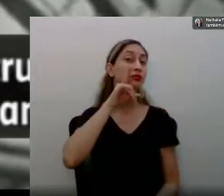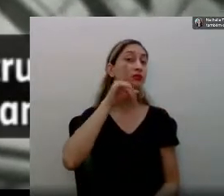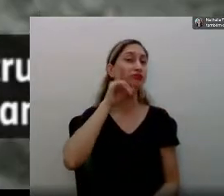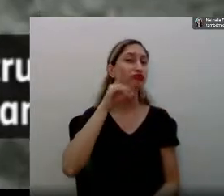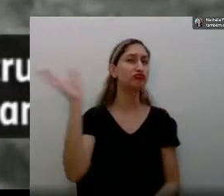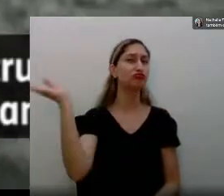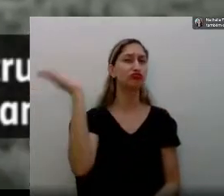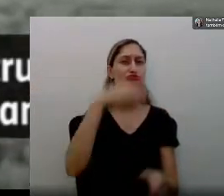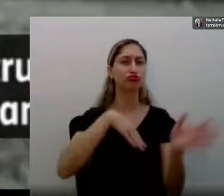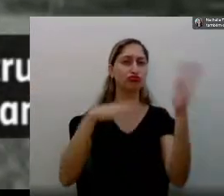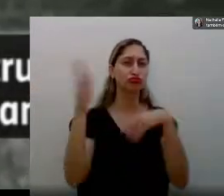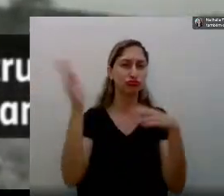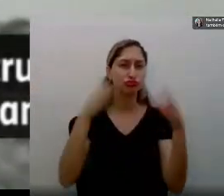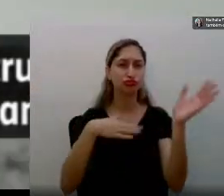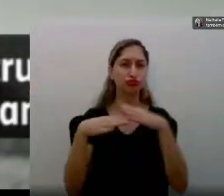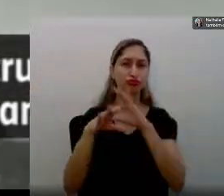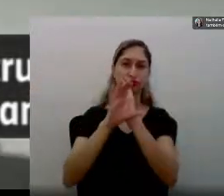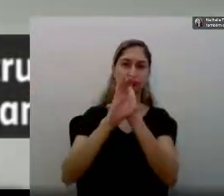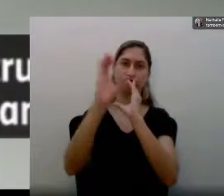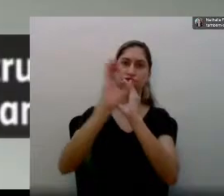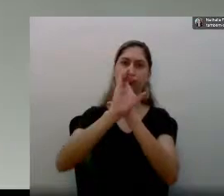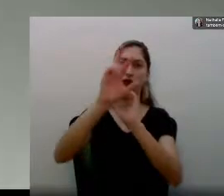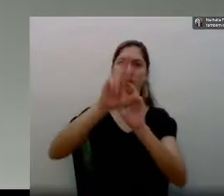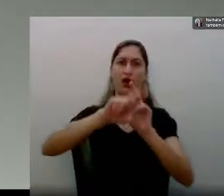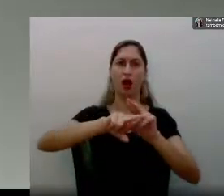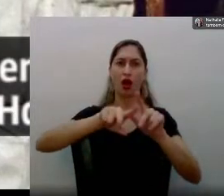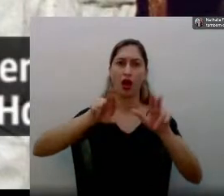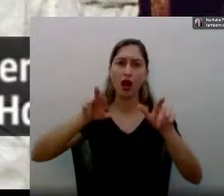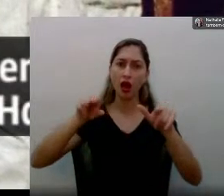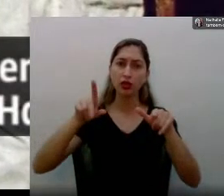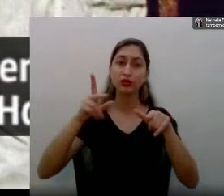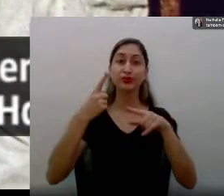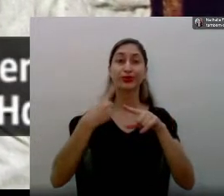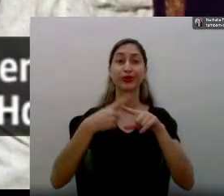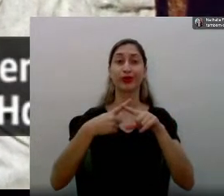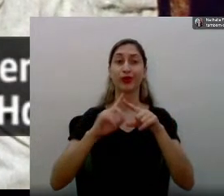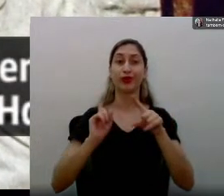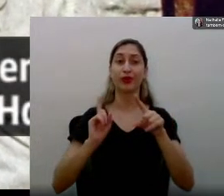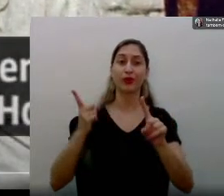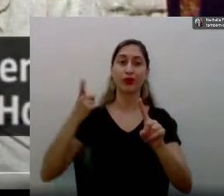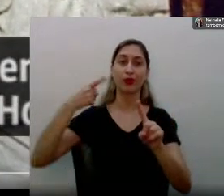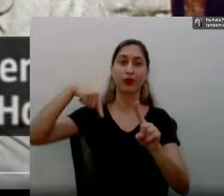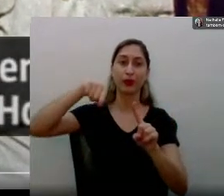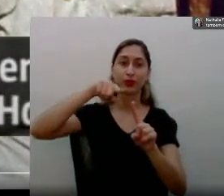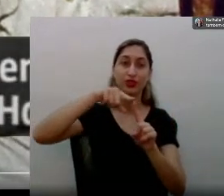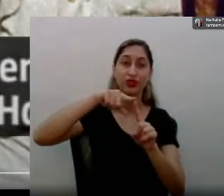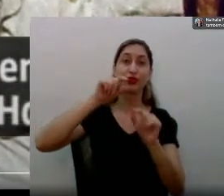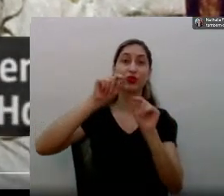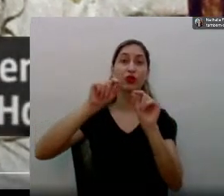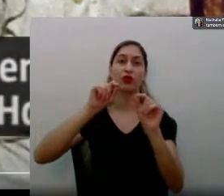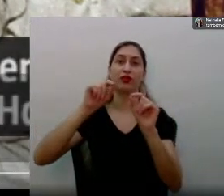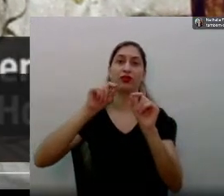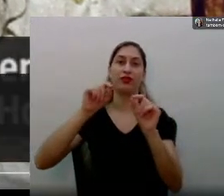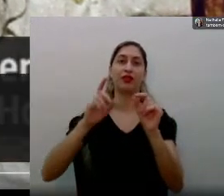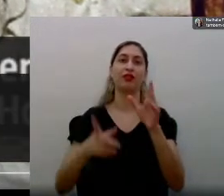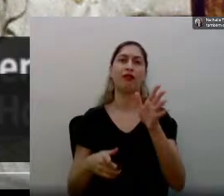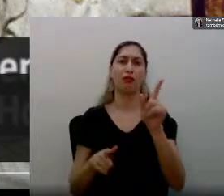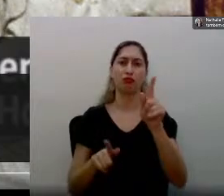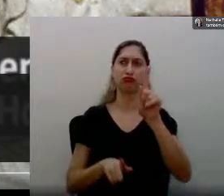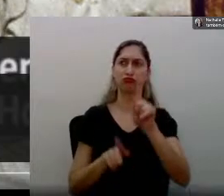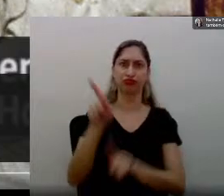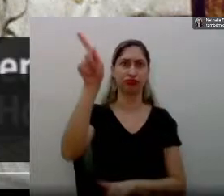né o intuito ainda de construir tipo assim o Nossa mísseis né lá em Bocaiúva né mas acabou que isso não aconteceu